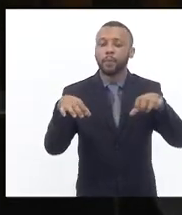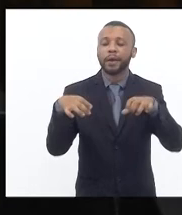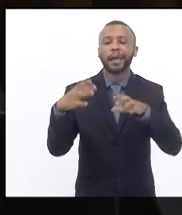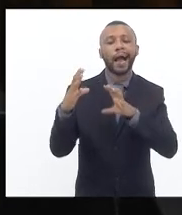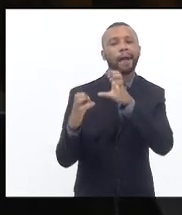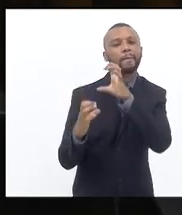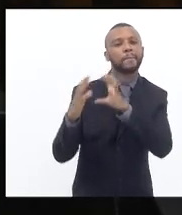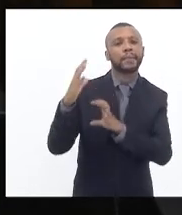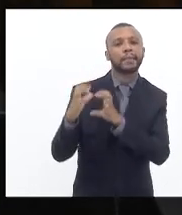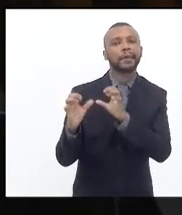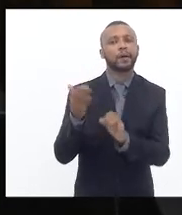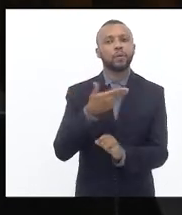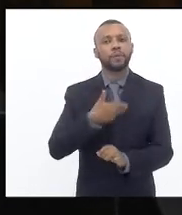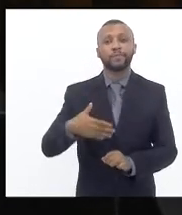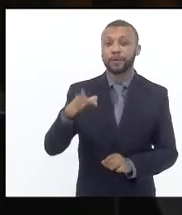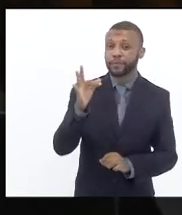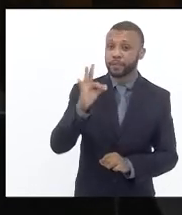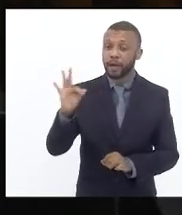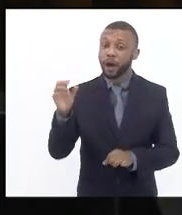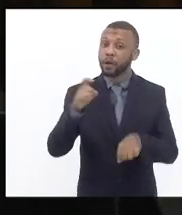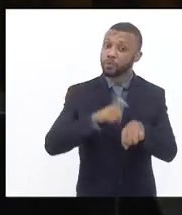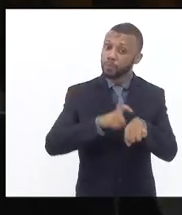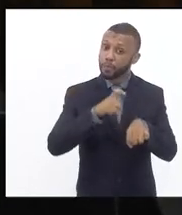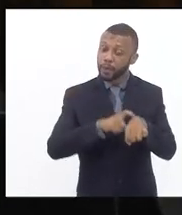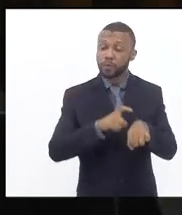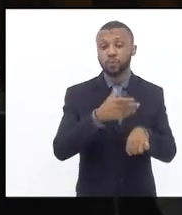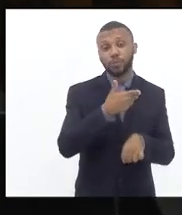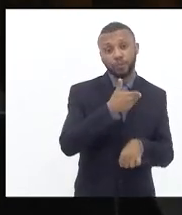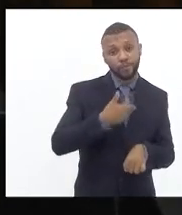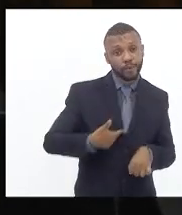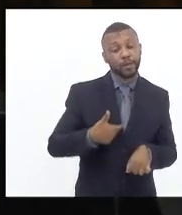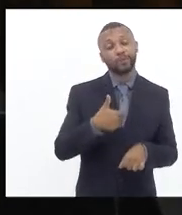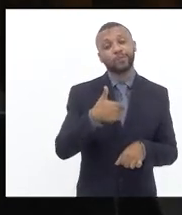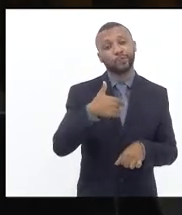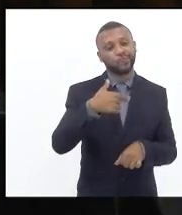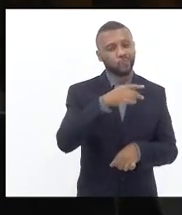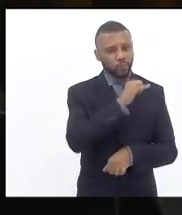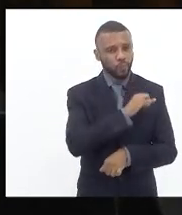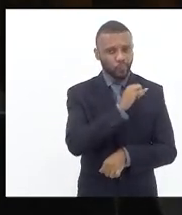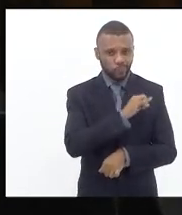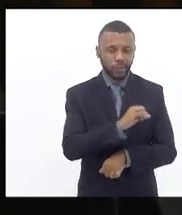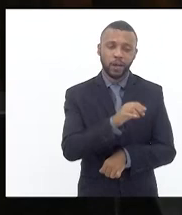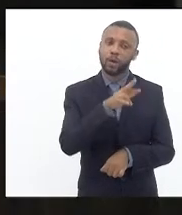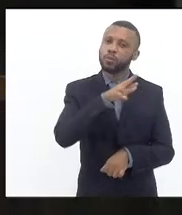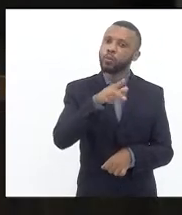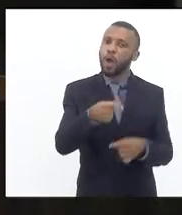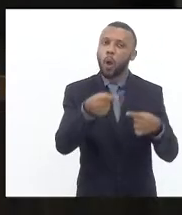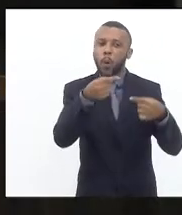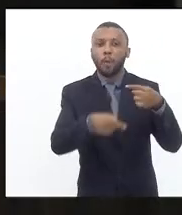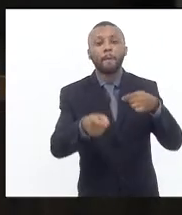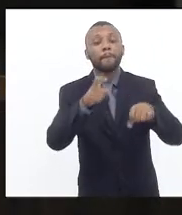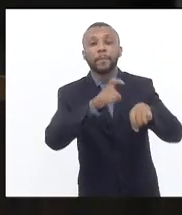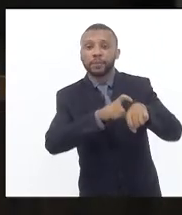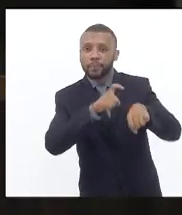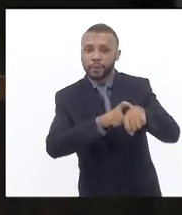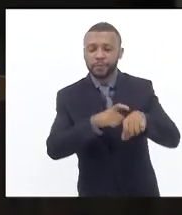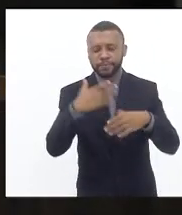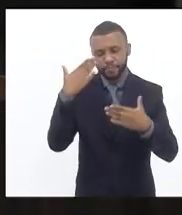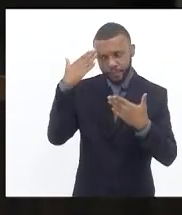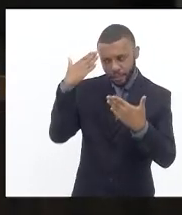governo federal ou com o governo do estado nesse momento não é o fórum adequado e pertinente para isso eu fiz errado Obrigado Deputado